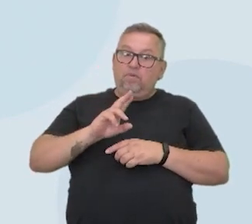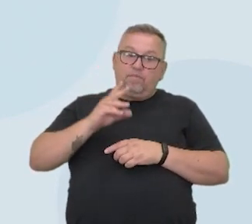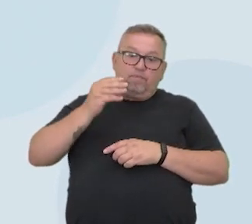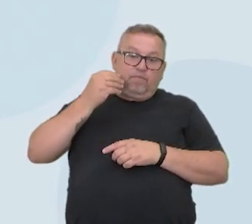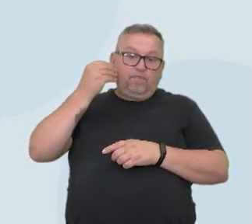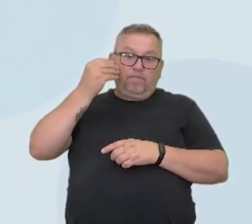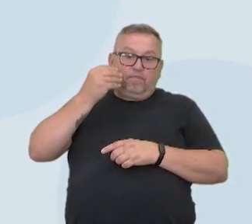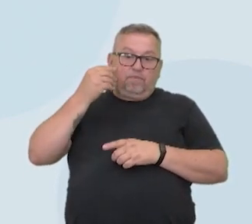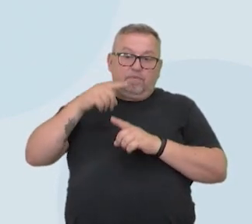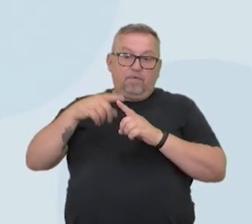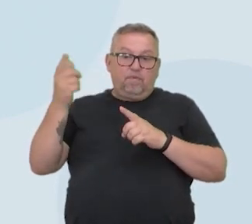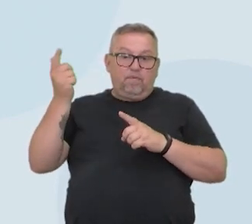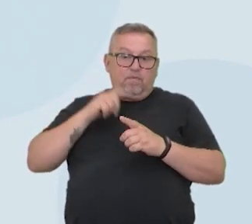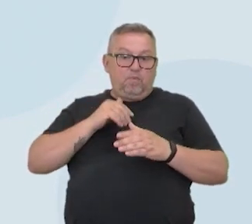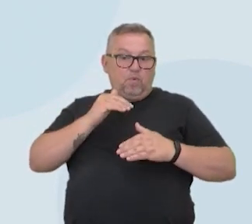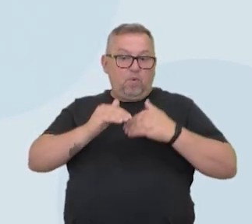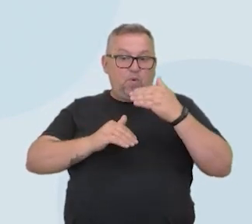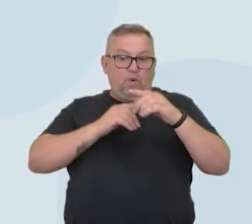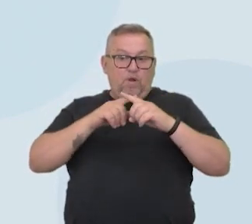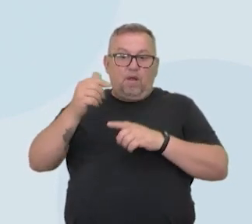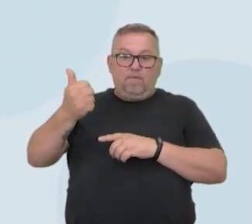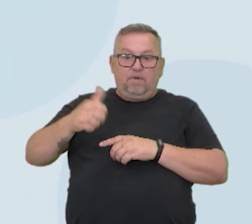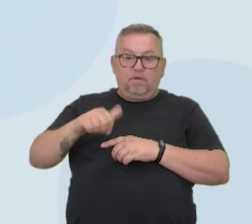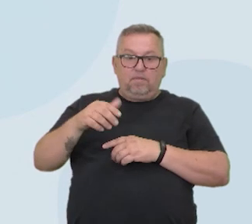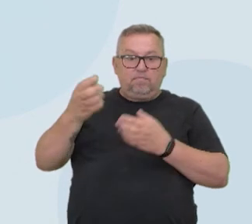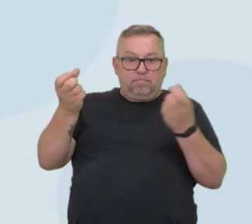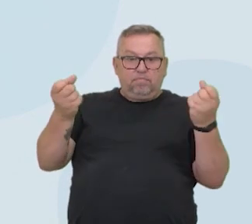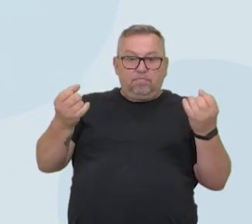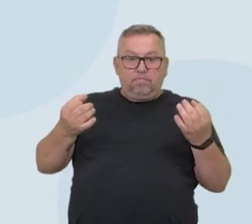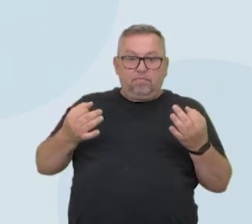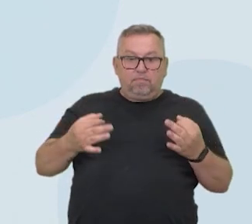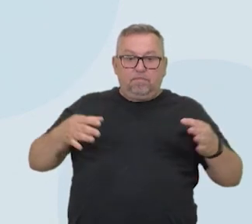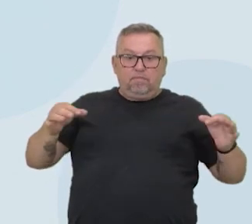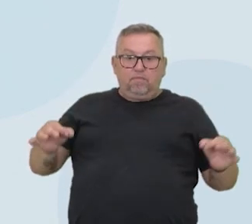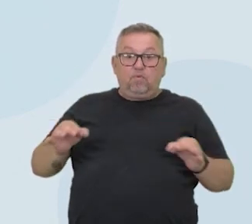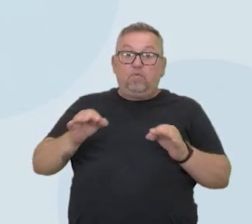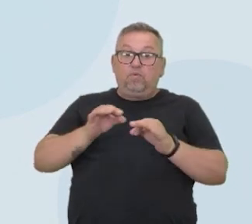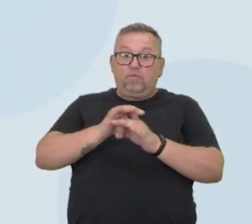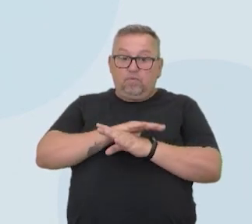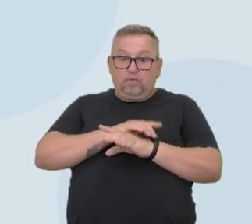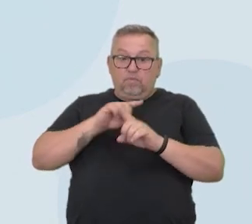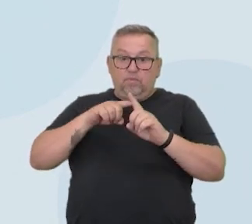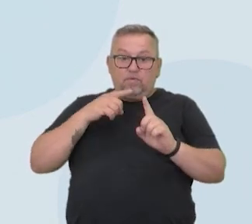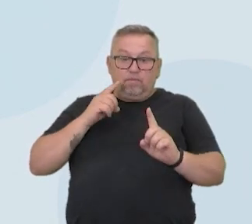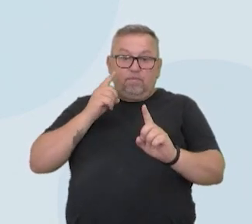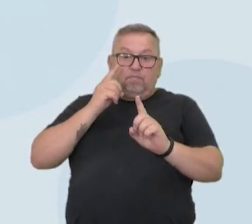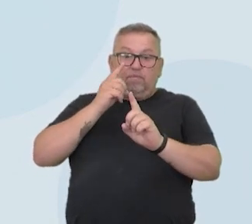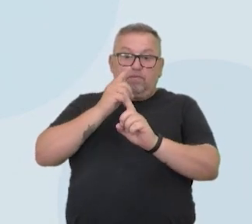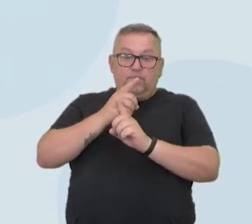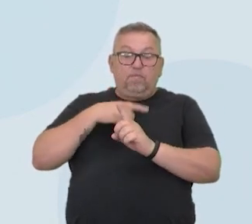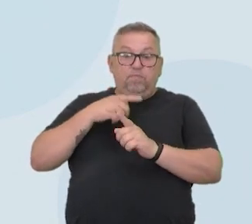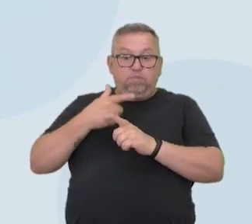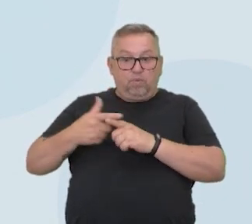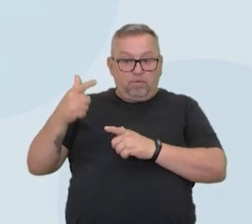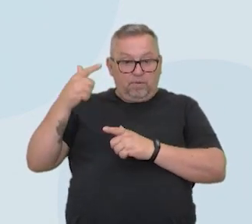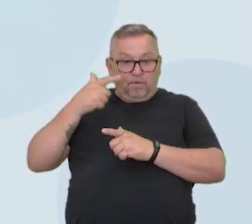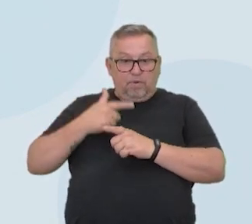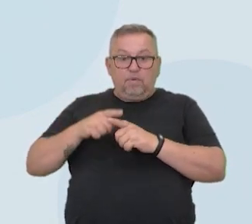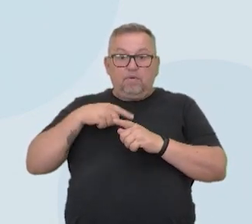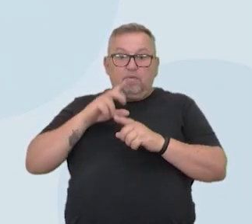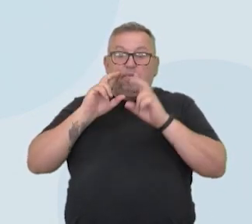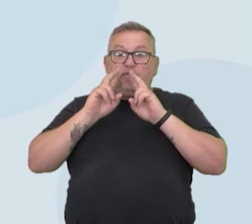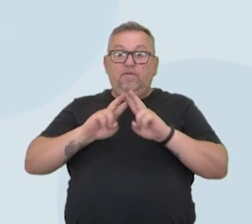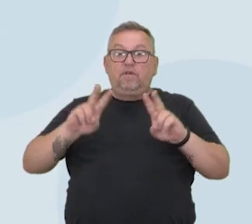ou resultados experimentais para construir, avaliar e justificar conclusões e enfrentamentos de problemas sob